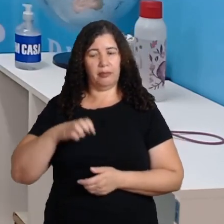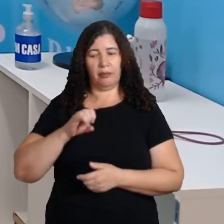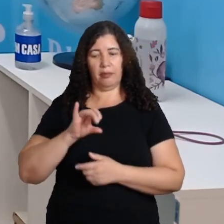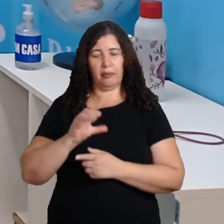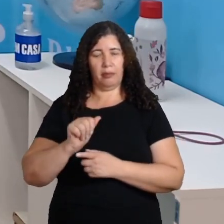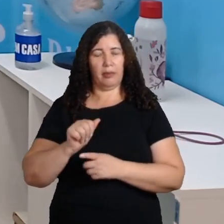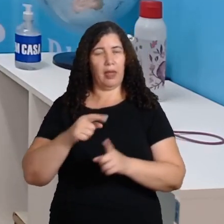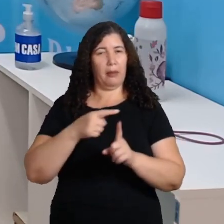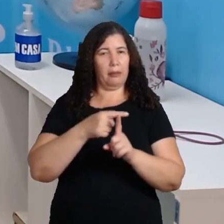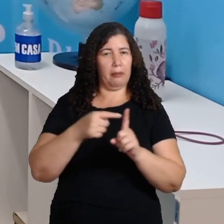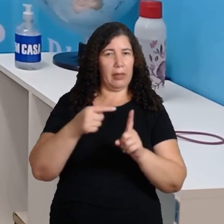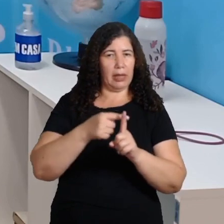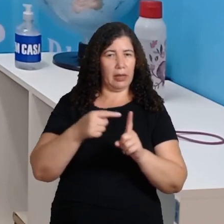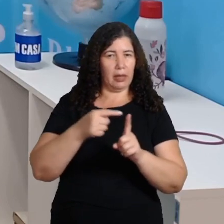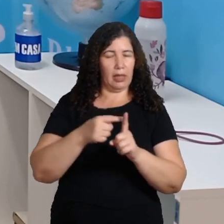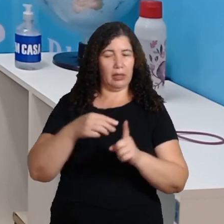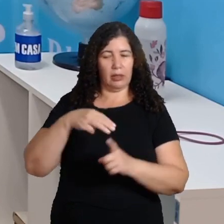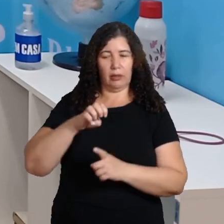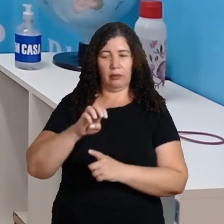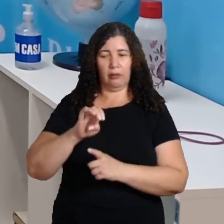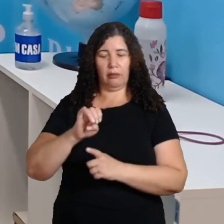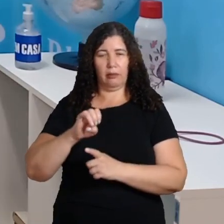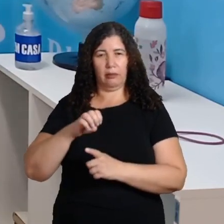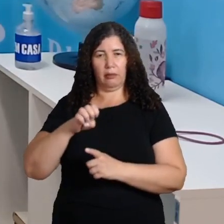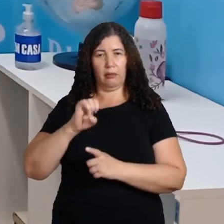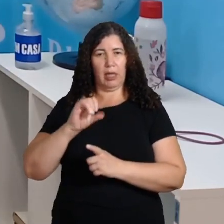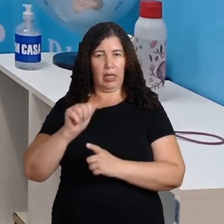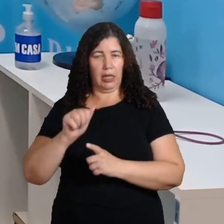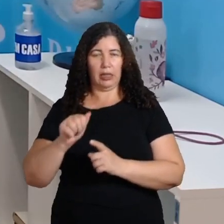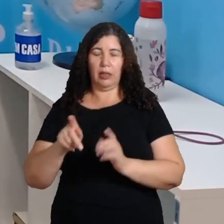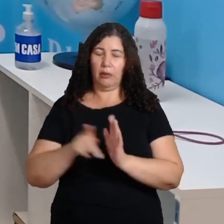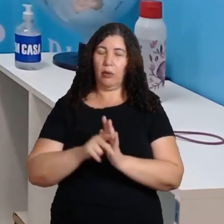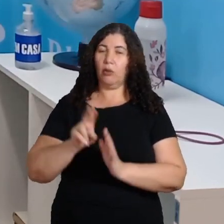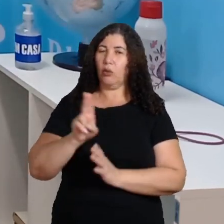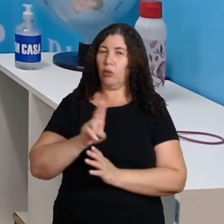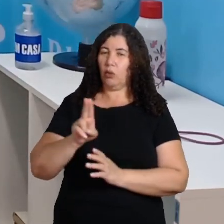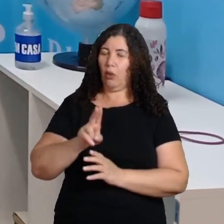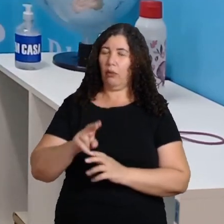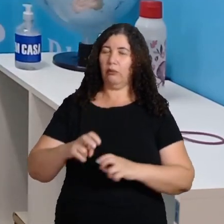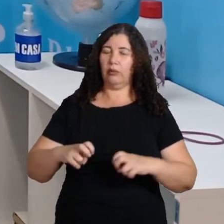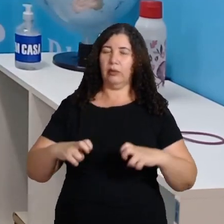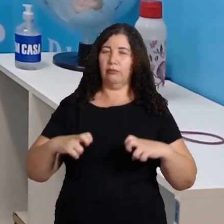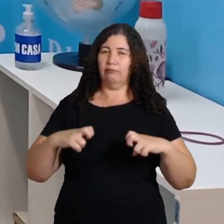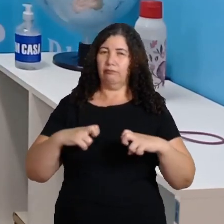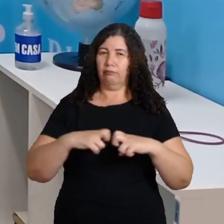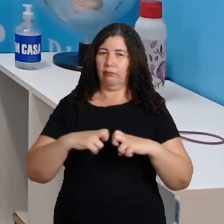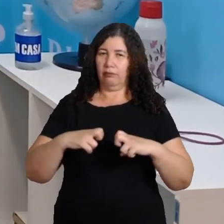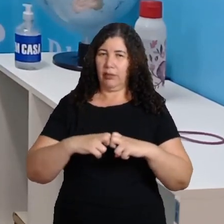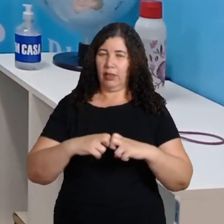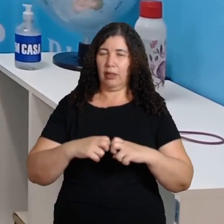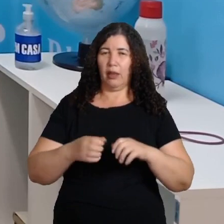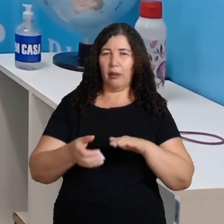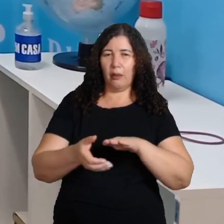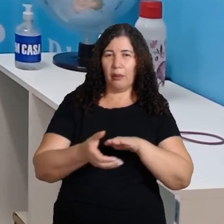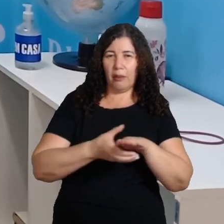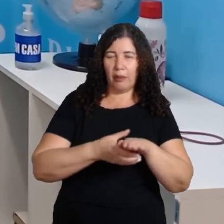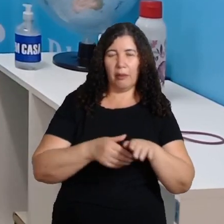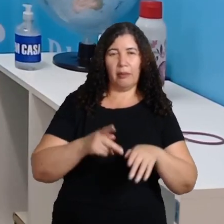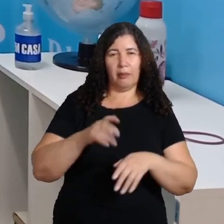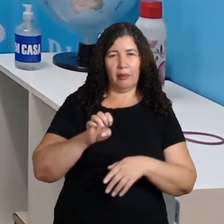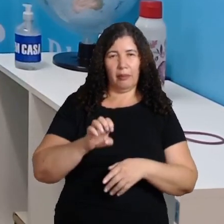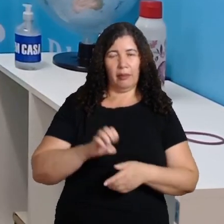metade, e meias, substantivo, que eu compro, que eu uso para proteger os meus